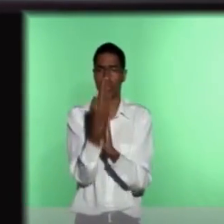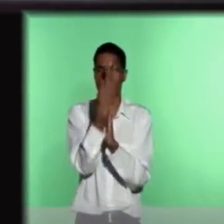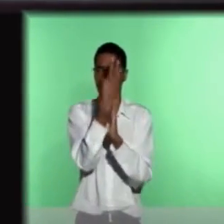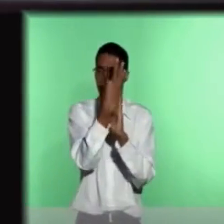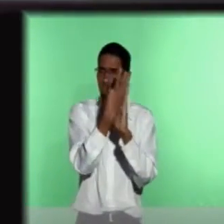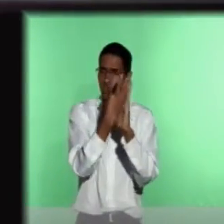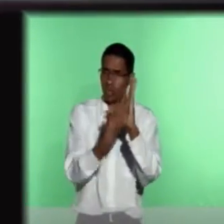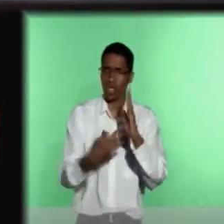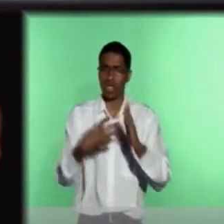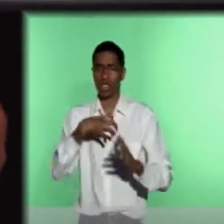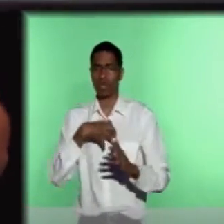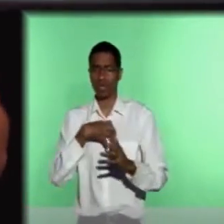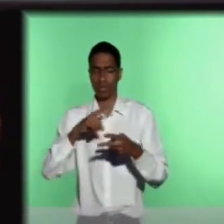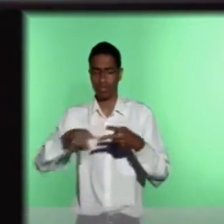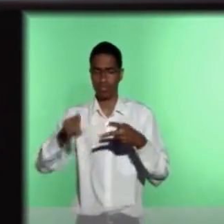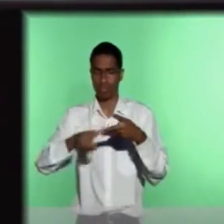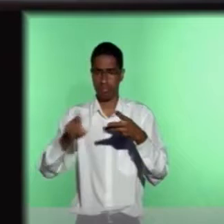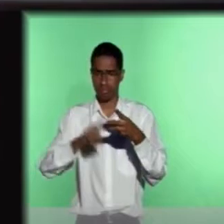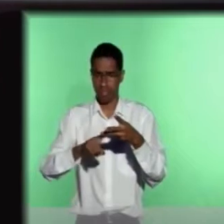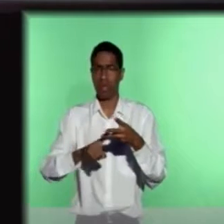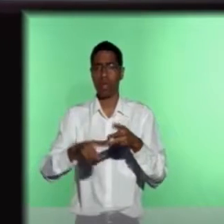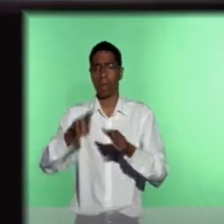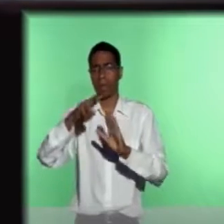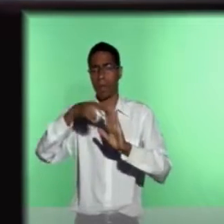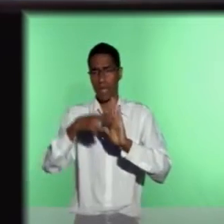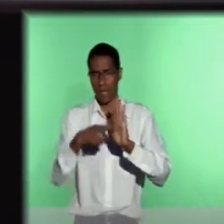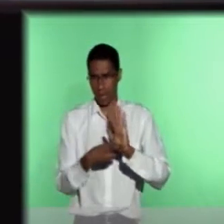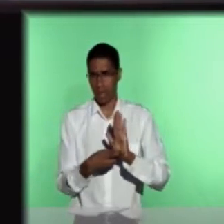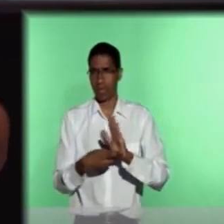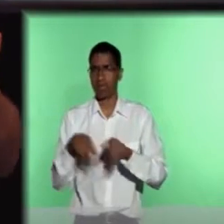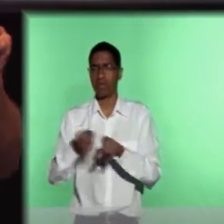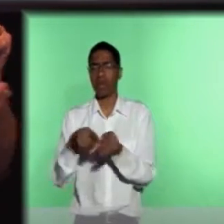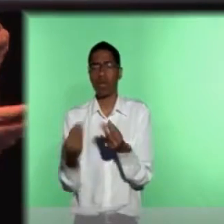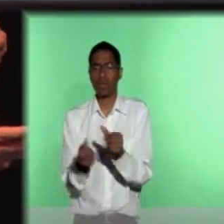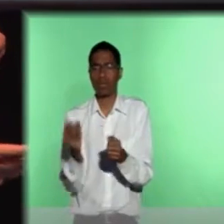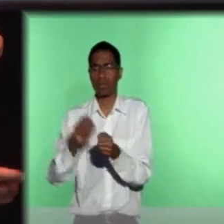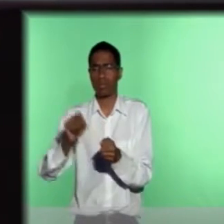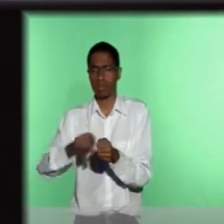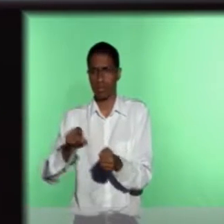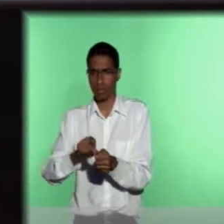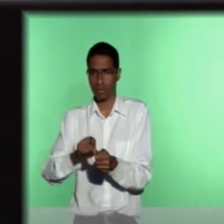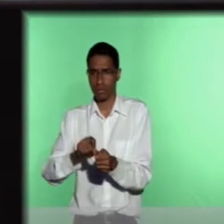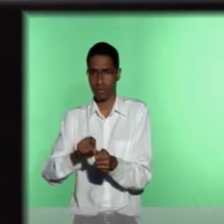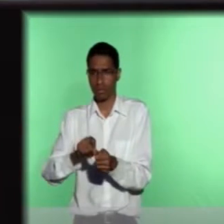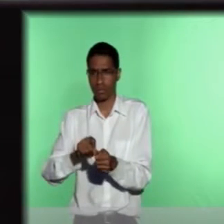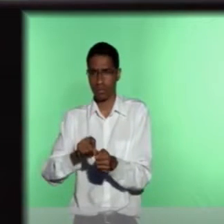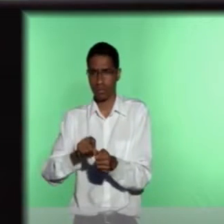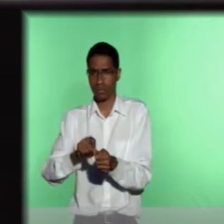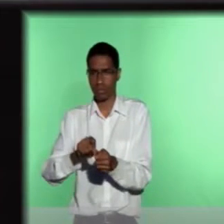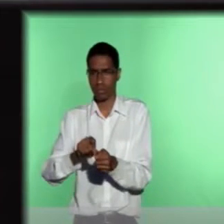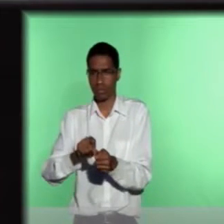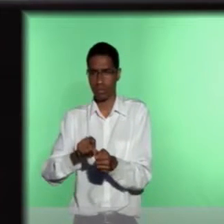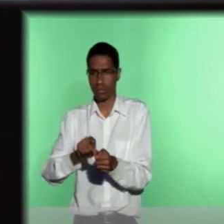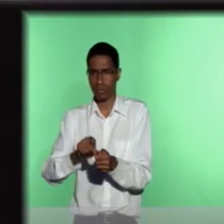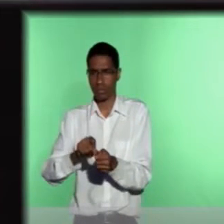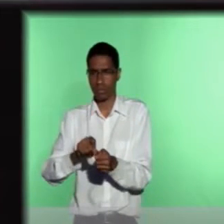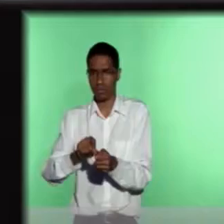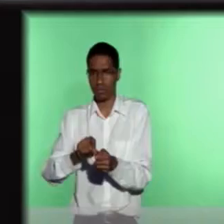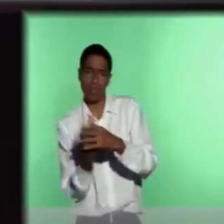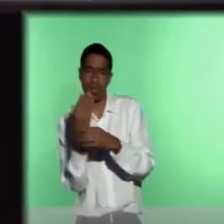3 grandes formas de realização e implementação das metas. A primeira, a